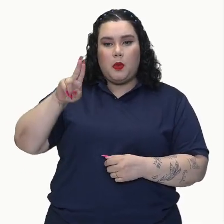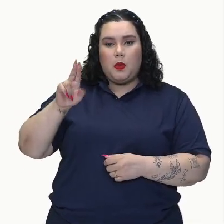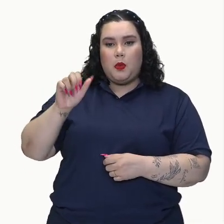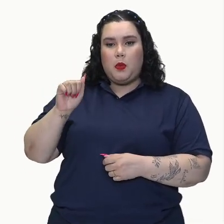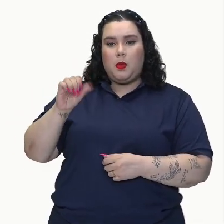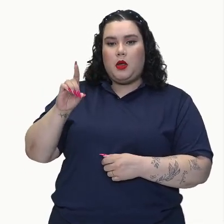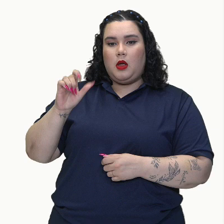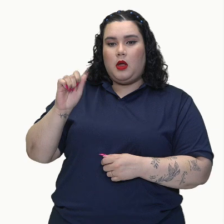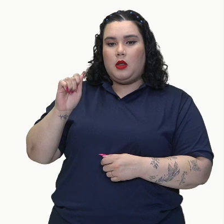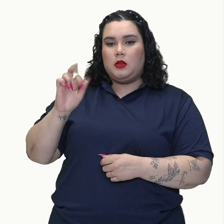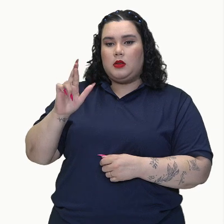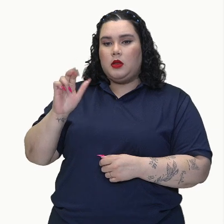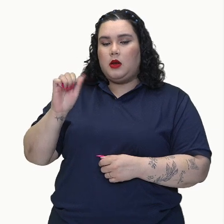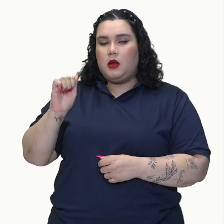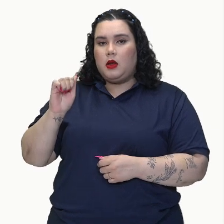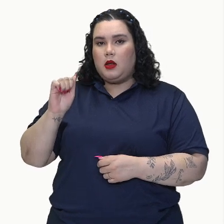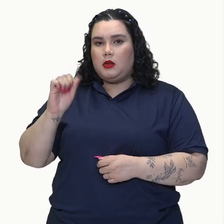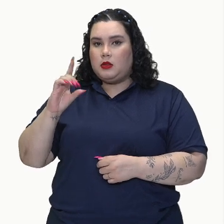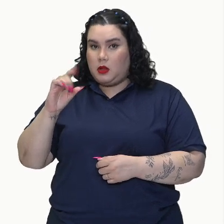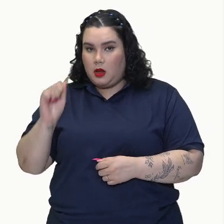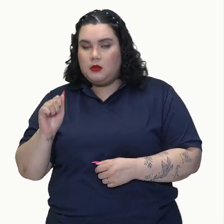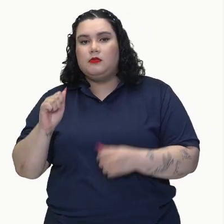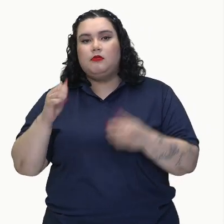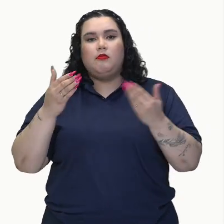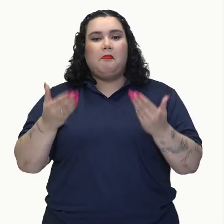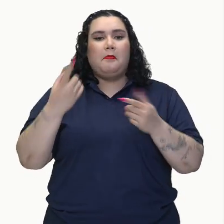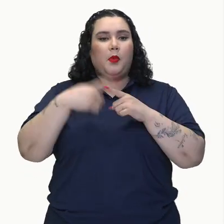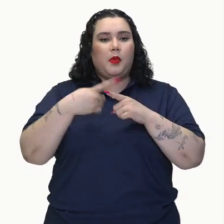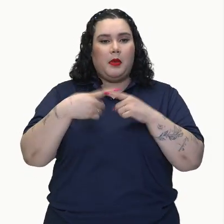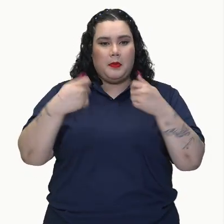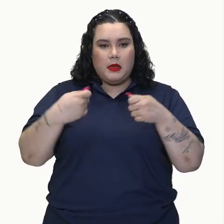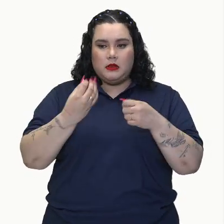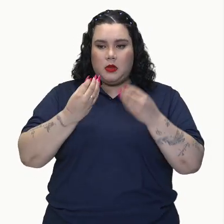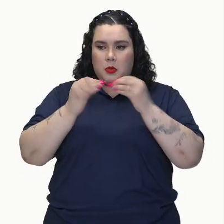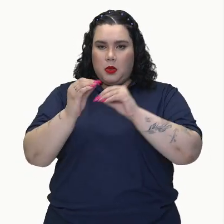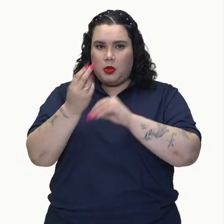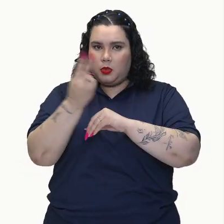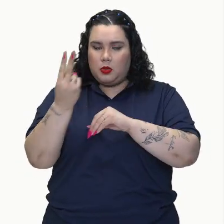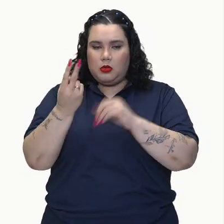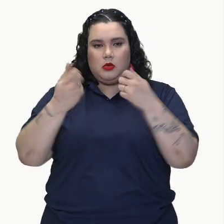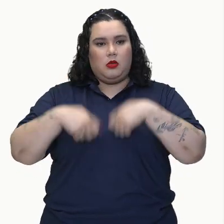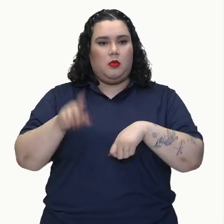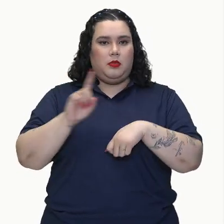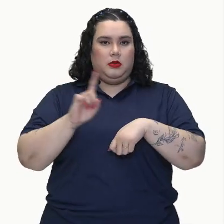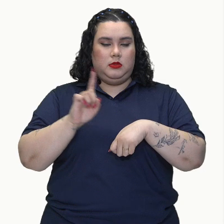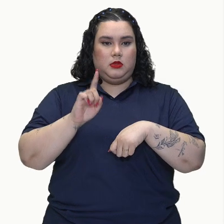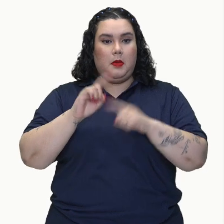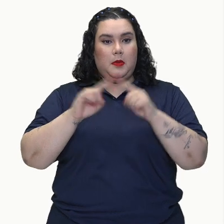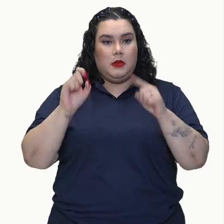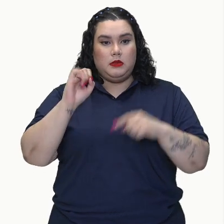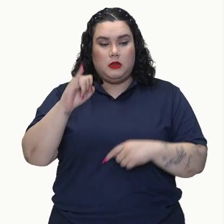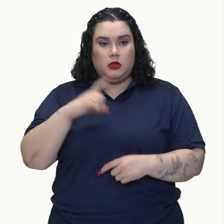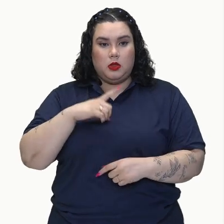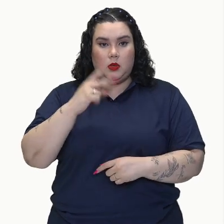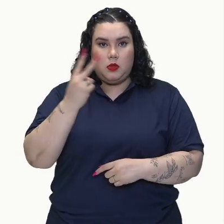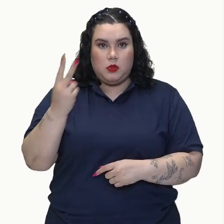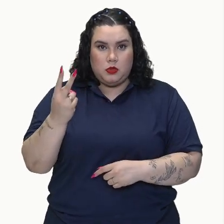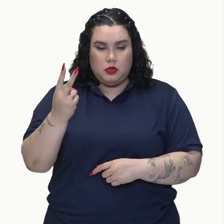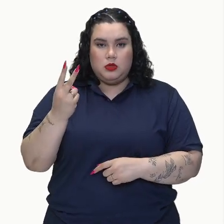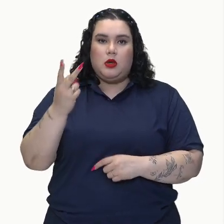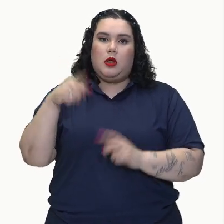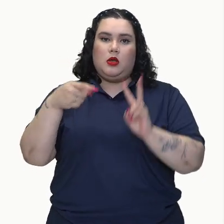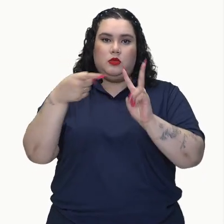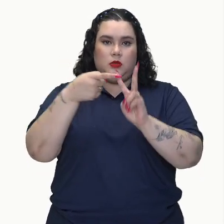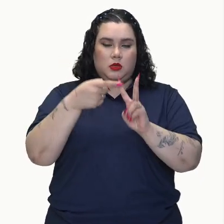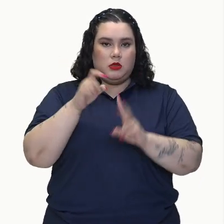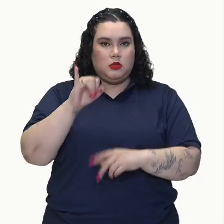Preciso colocar toda vez? Não. Mas, se aparecer com 2, significa que é raiz quadrada. Se aparecer sem o 2, também